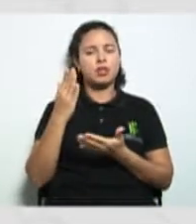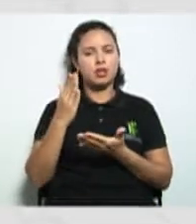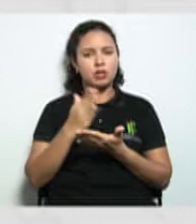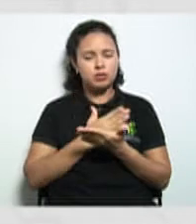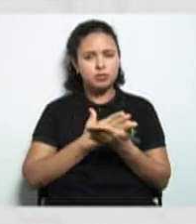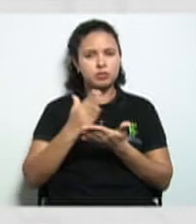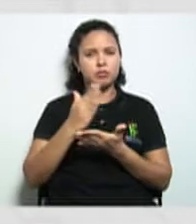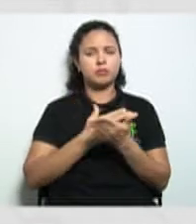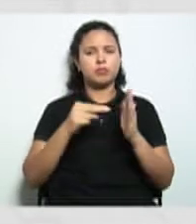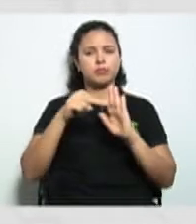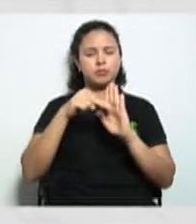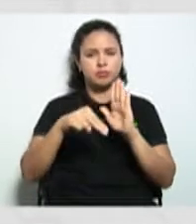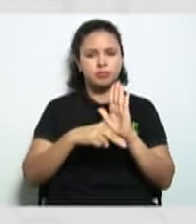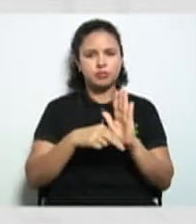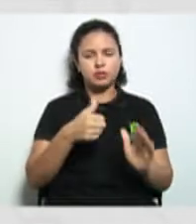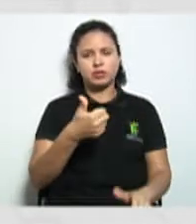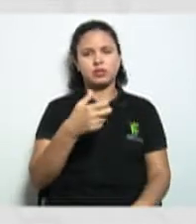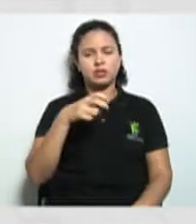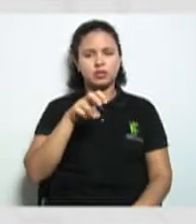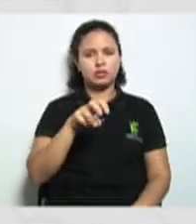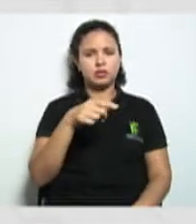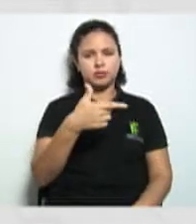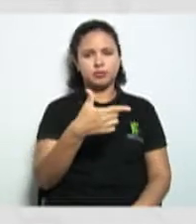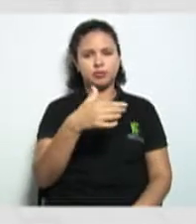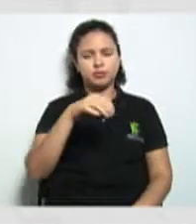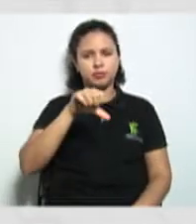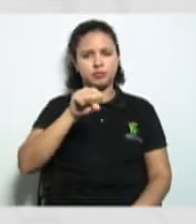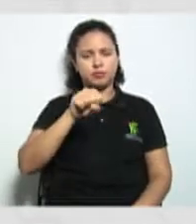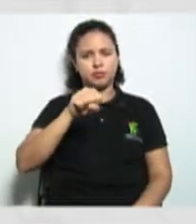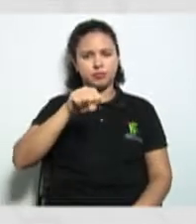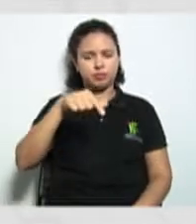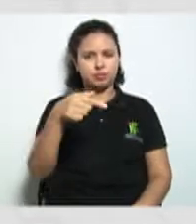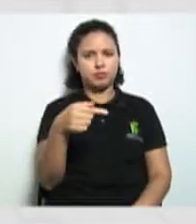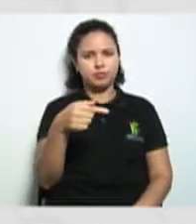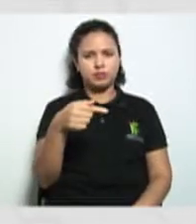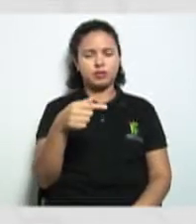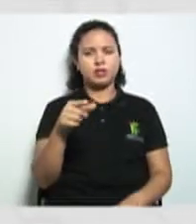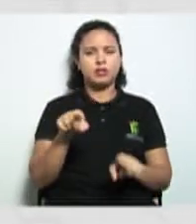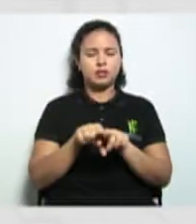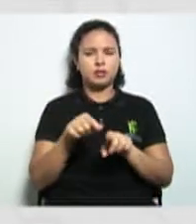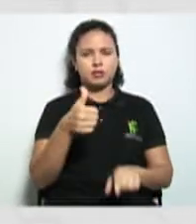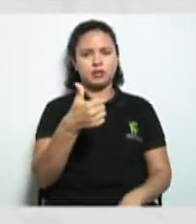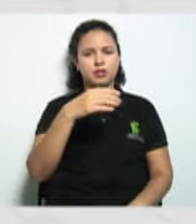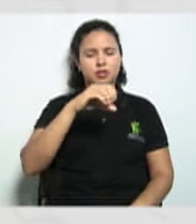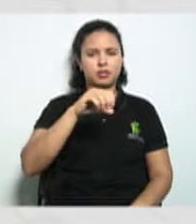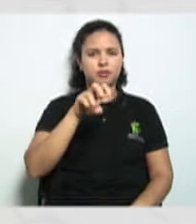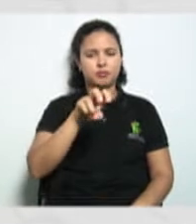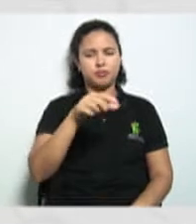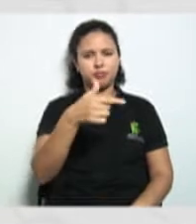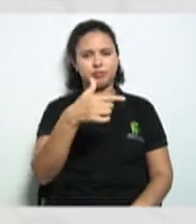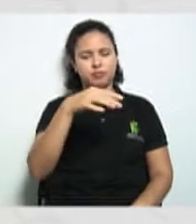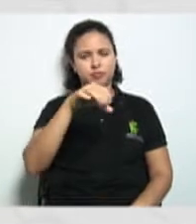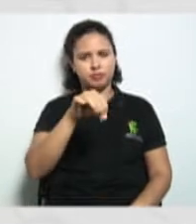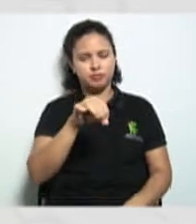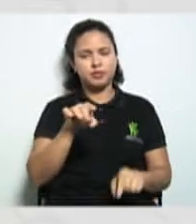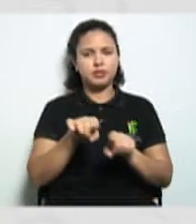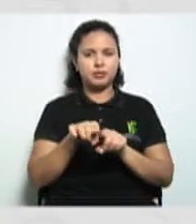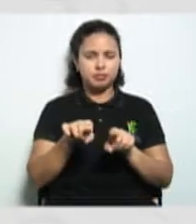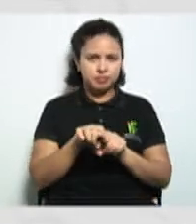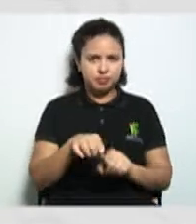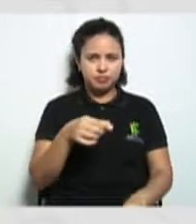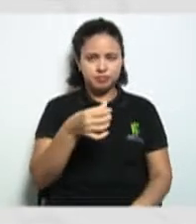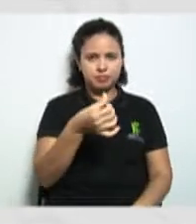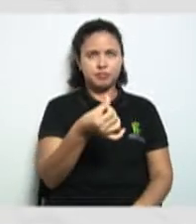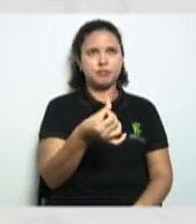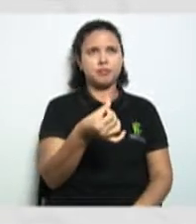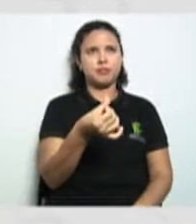é a 15.287, a 10.520 e a 60.23. O que é isso, hein, professora?